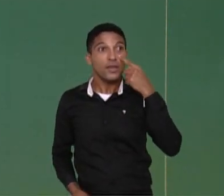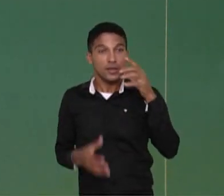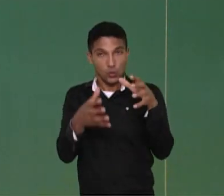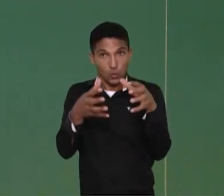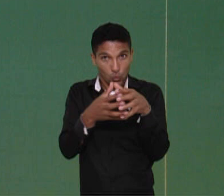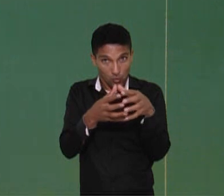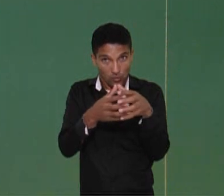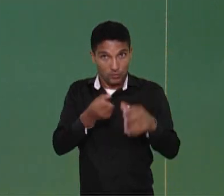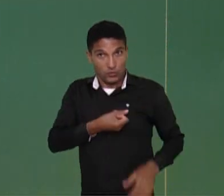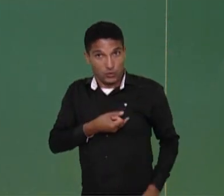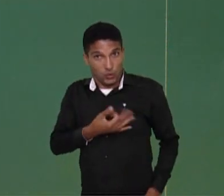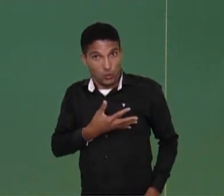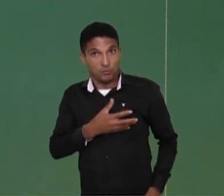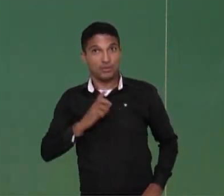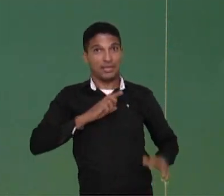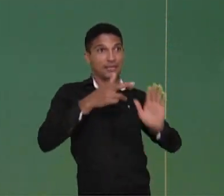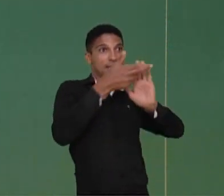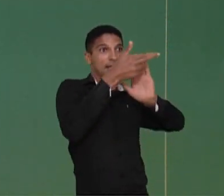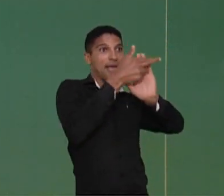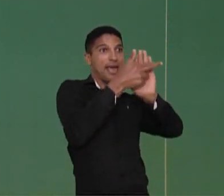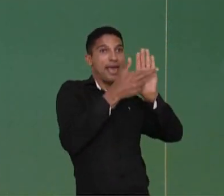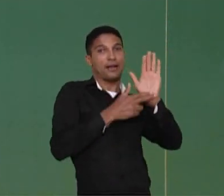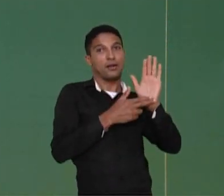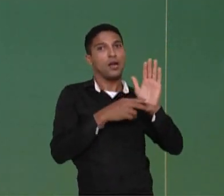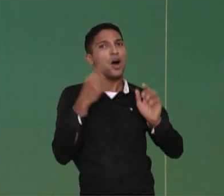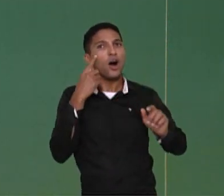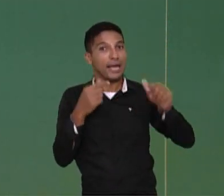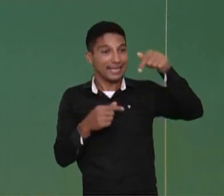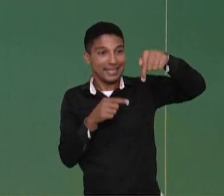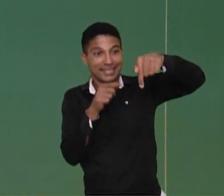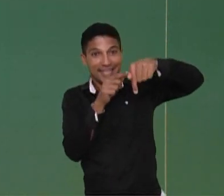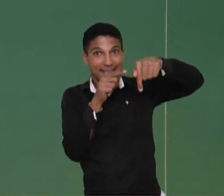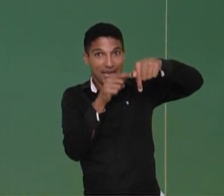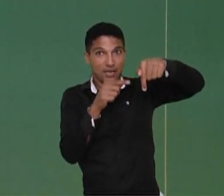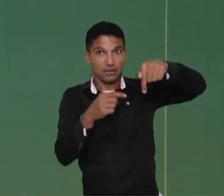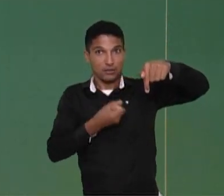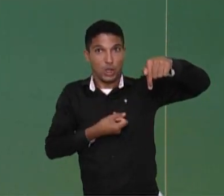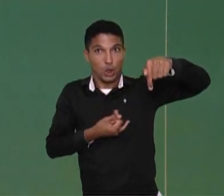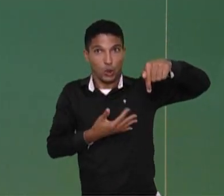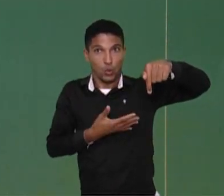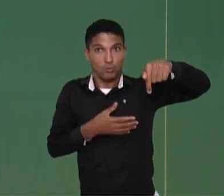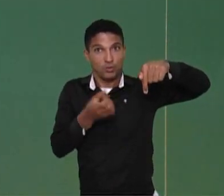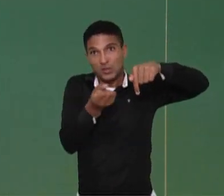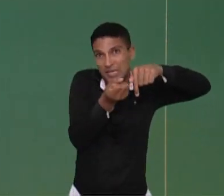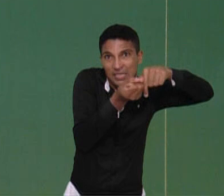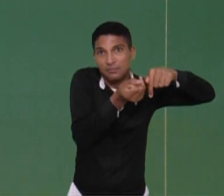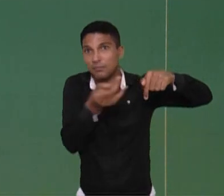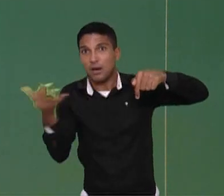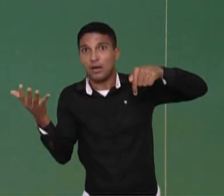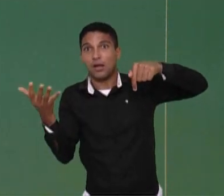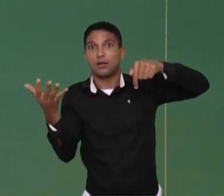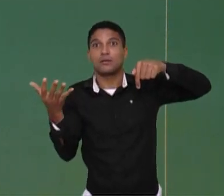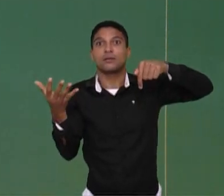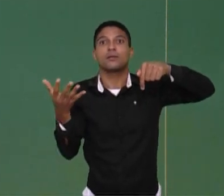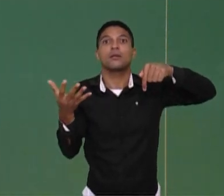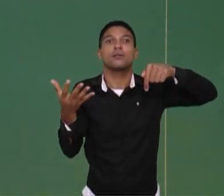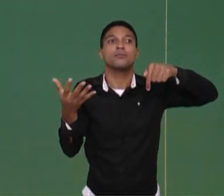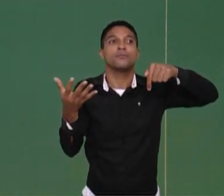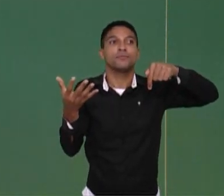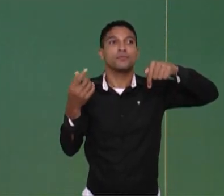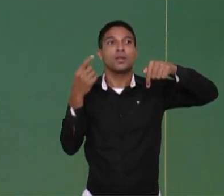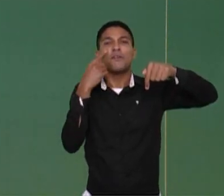bom? Conjunto dos números racionais. Quem é o sucessor de 1? Quem vem depois de 1? Daí eu falo